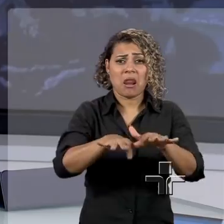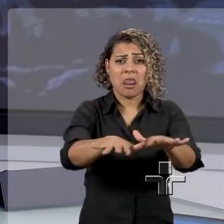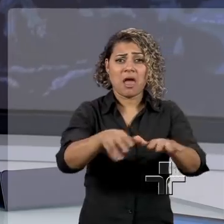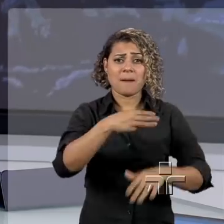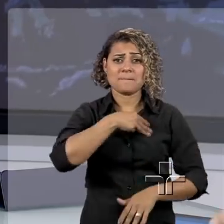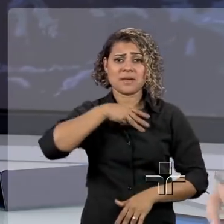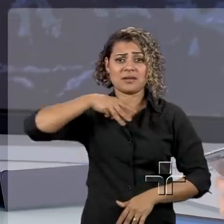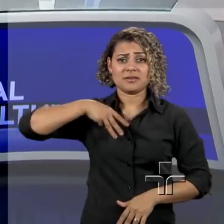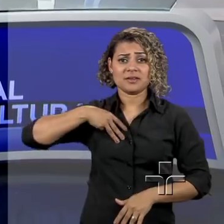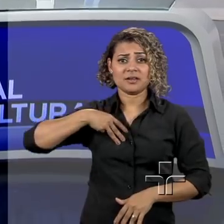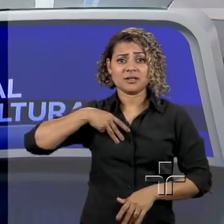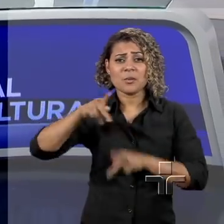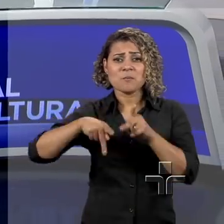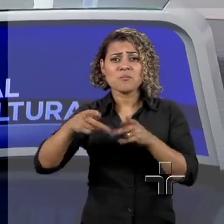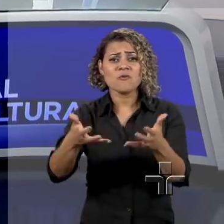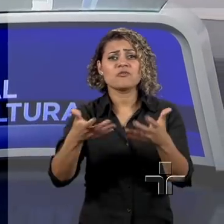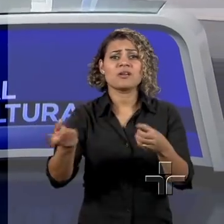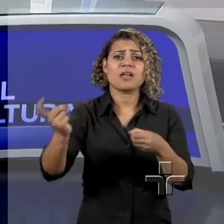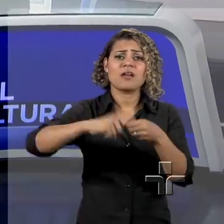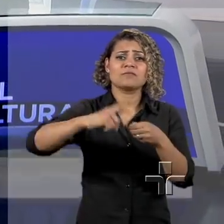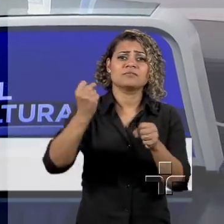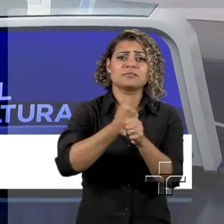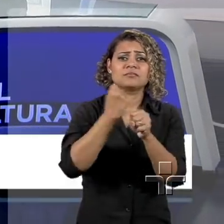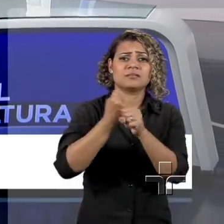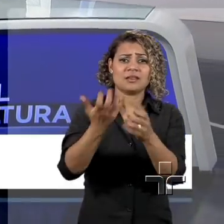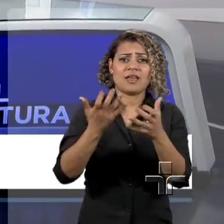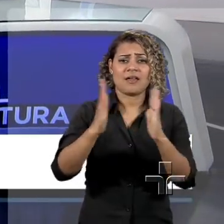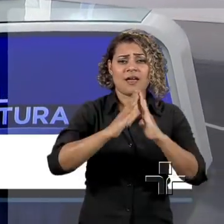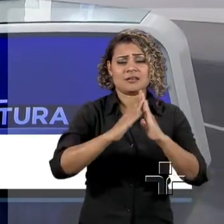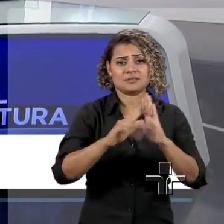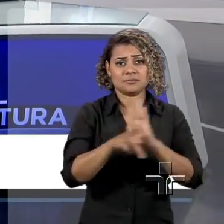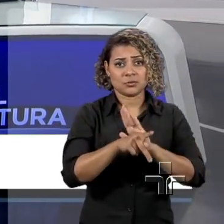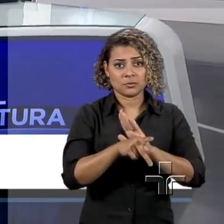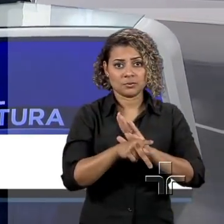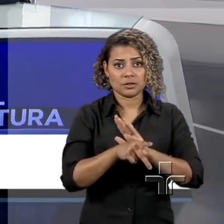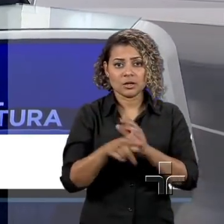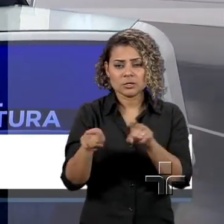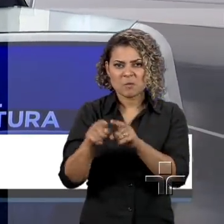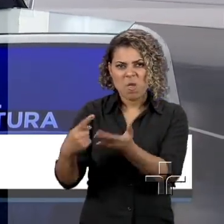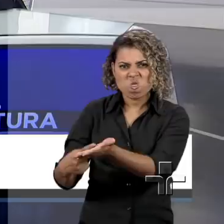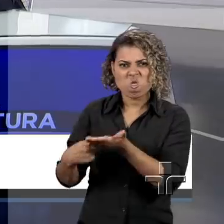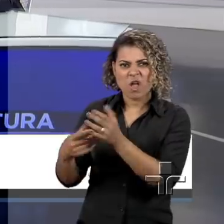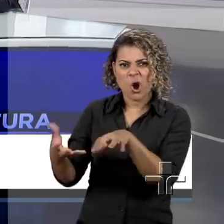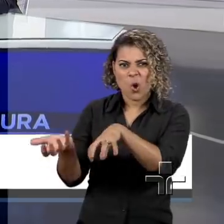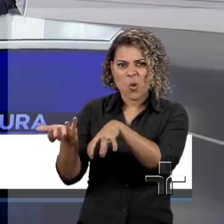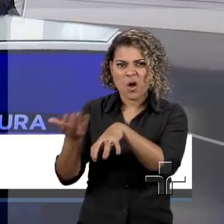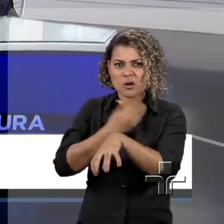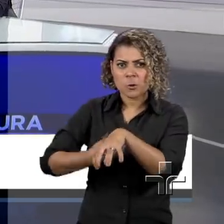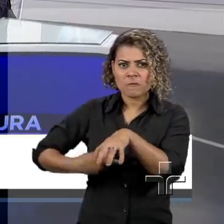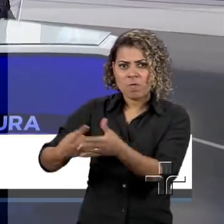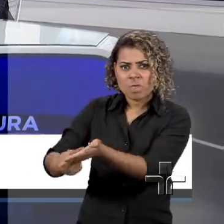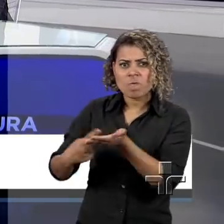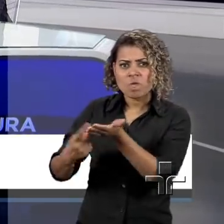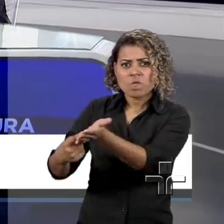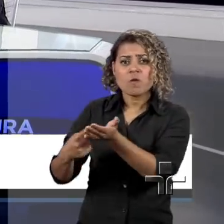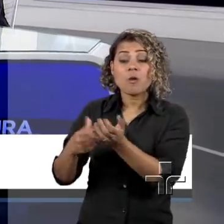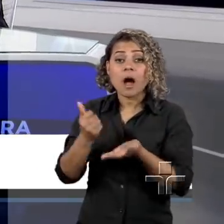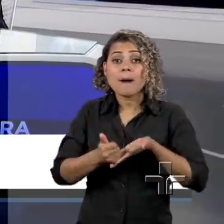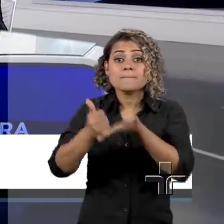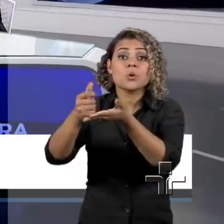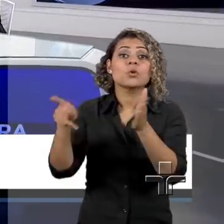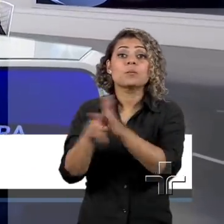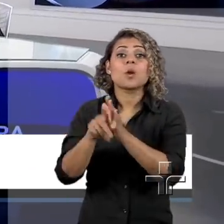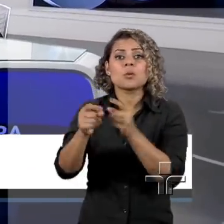casa de volta. E ainda, parlamentares começam a articular no Congresso frente parlamentar em apoio a pacote